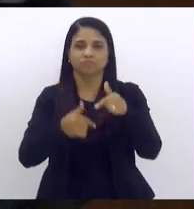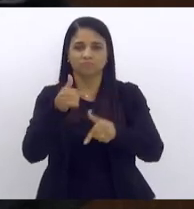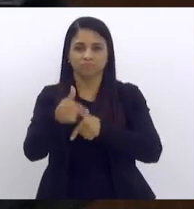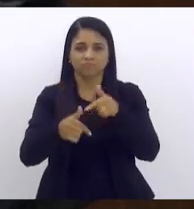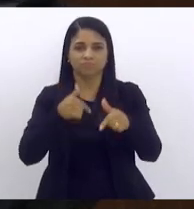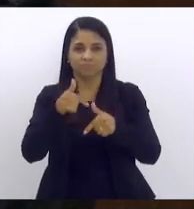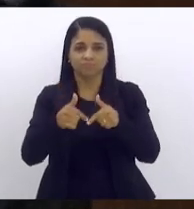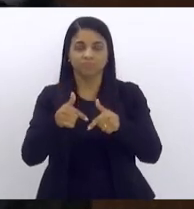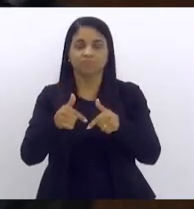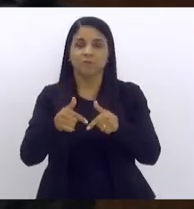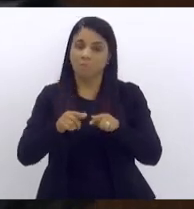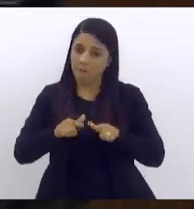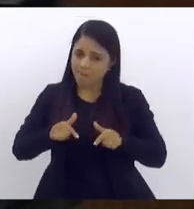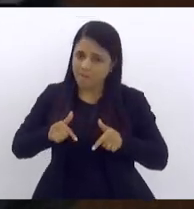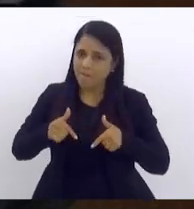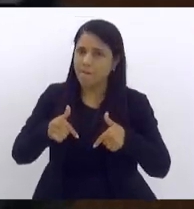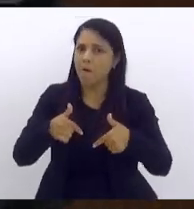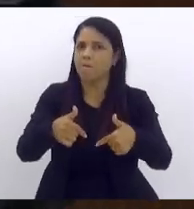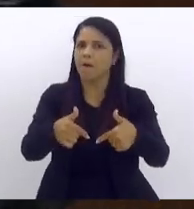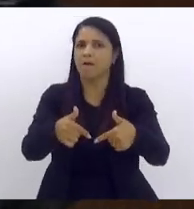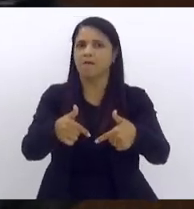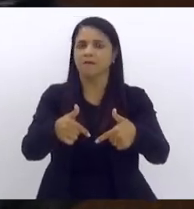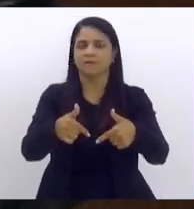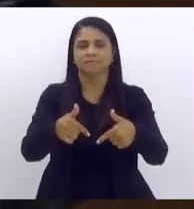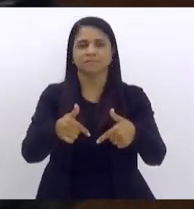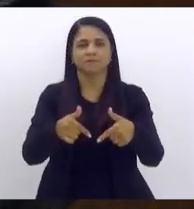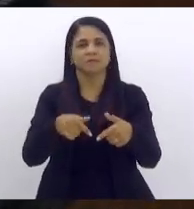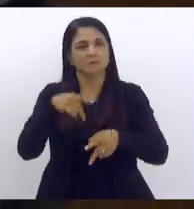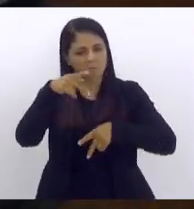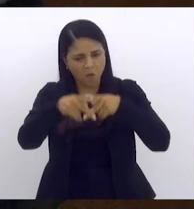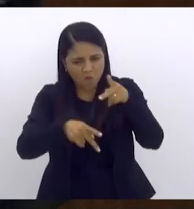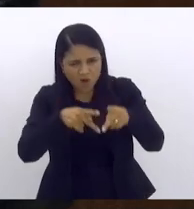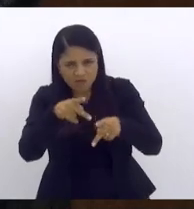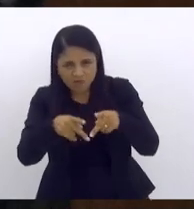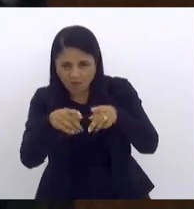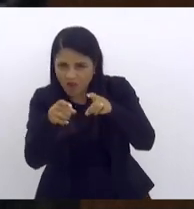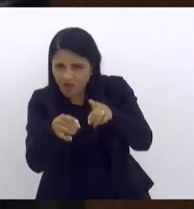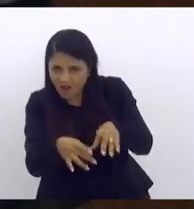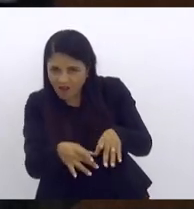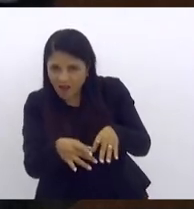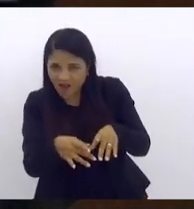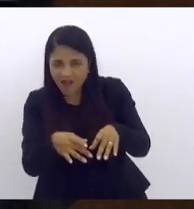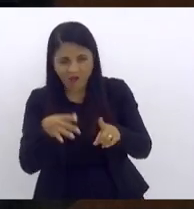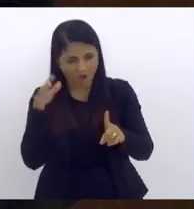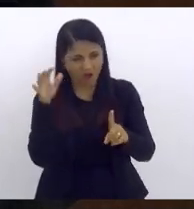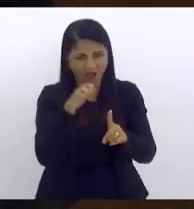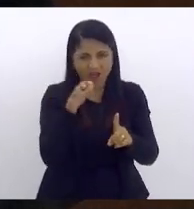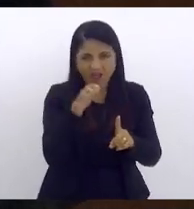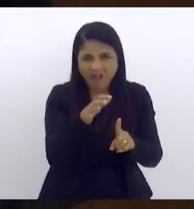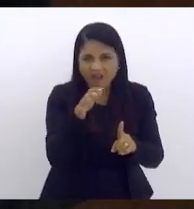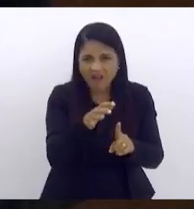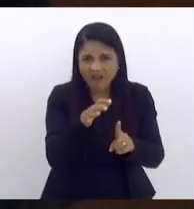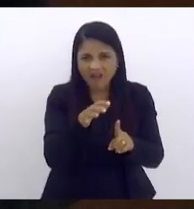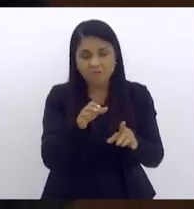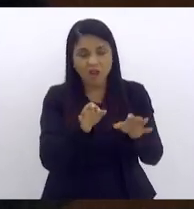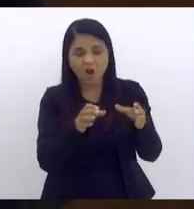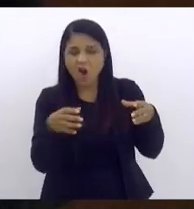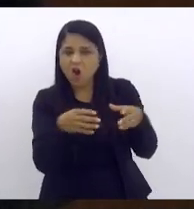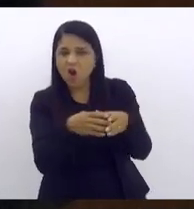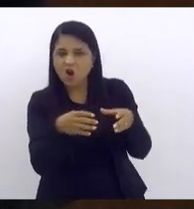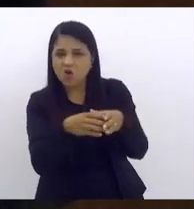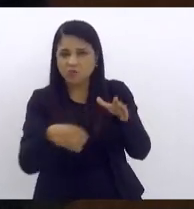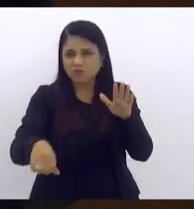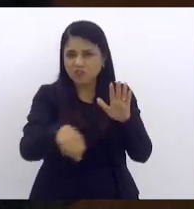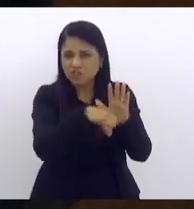vamos para dentro com força, porque não vamos deixar a população ser atormentada por essa organização